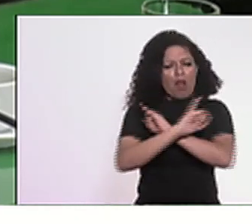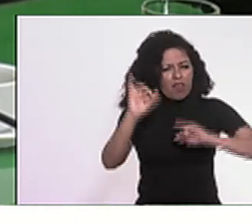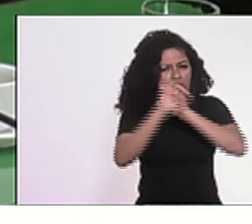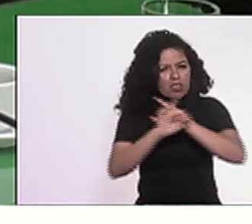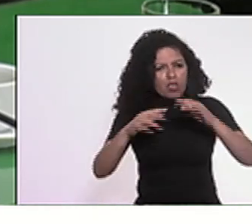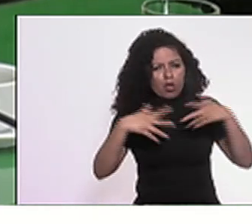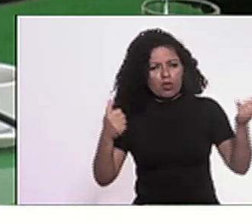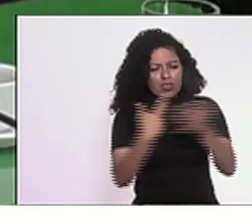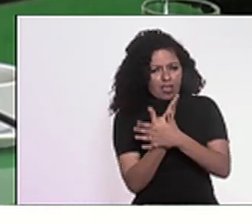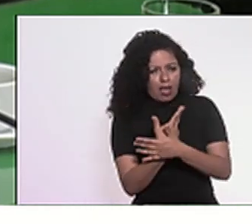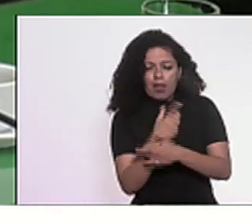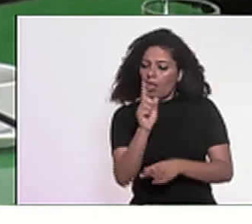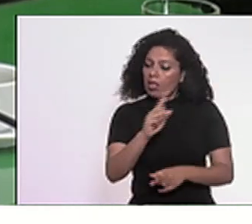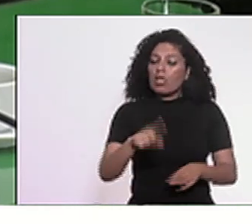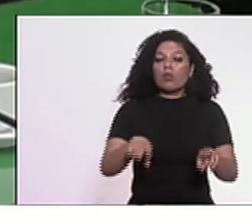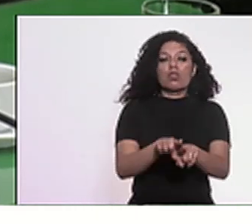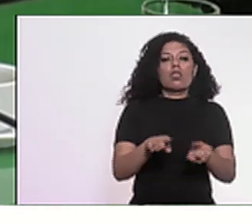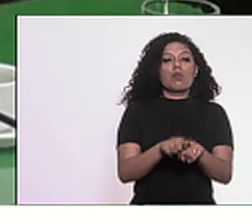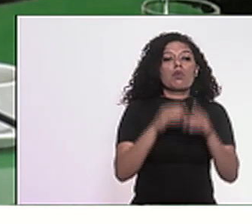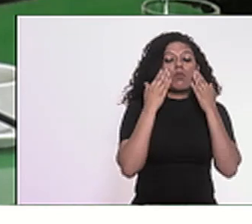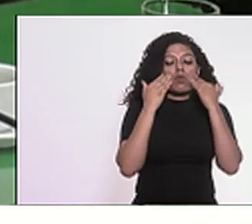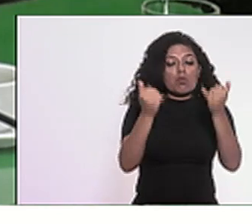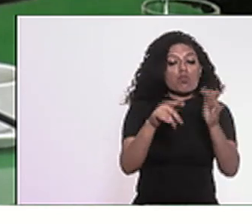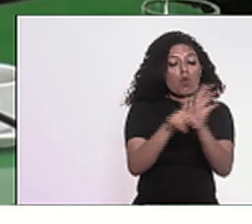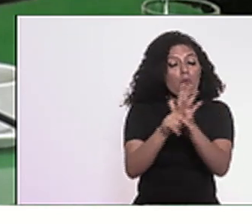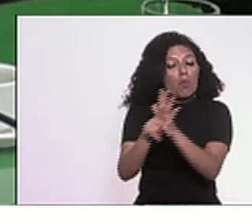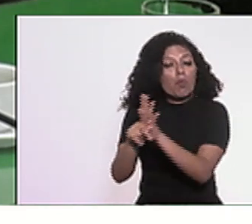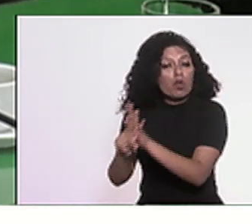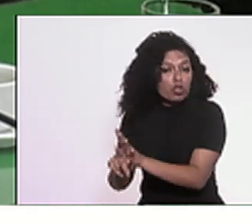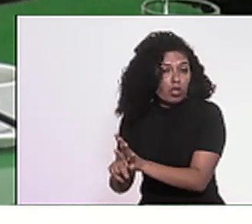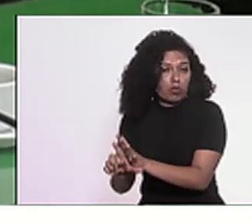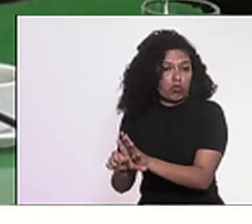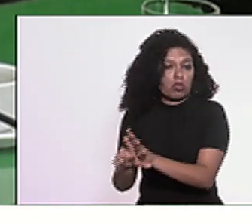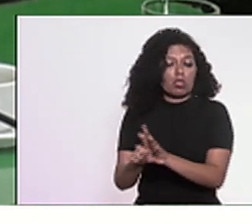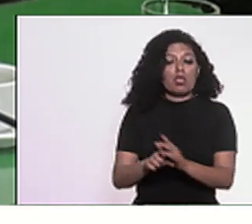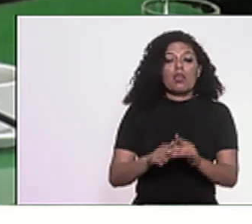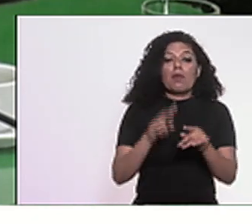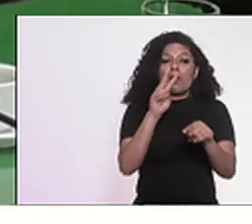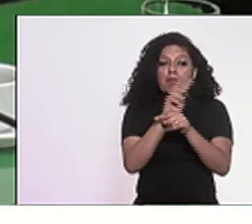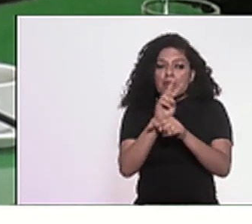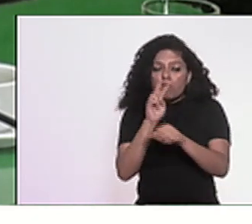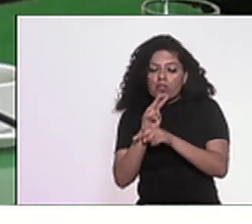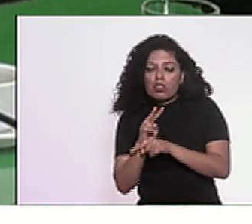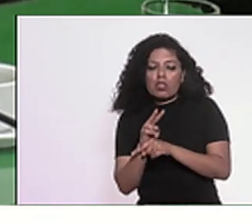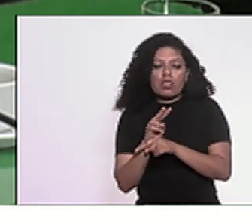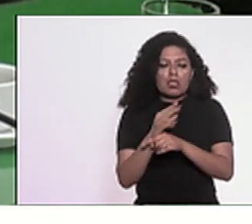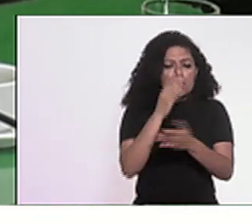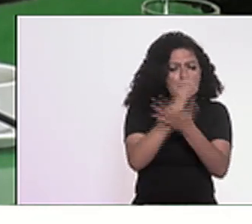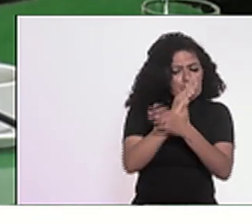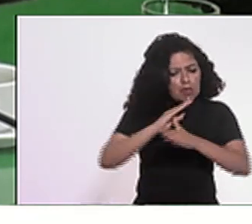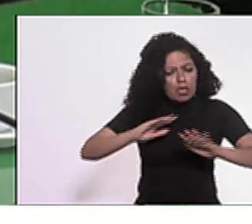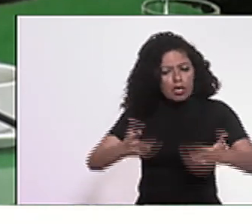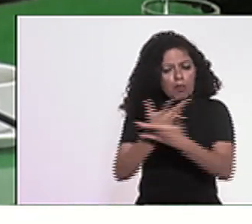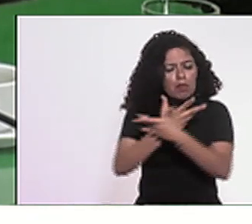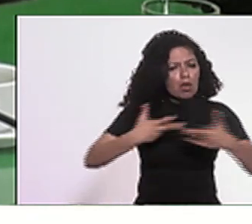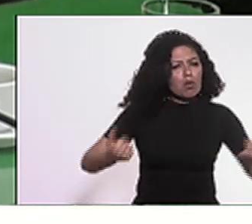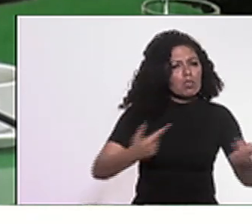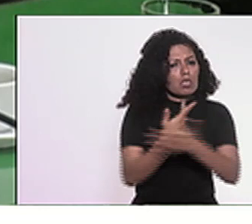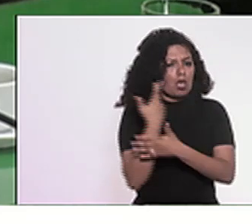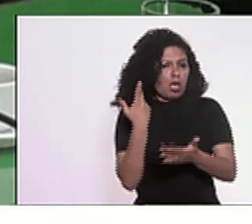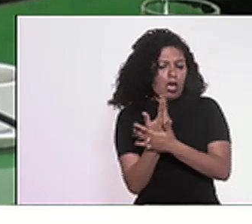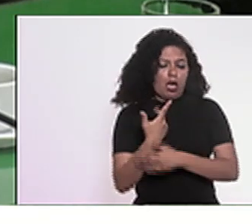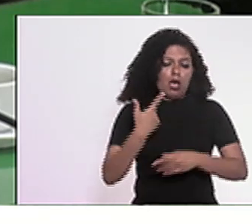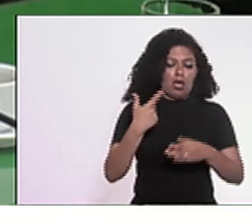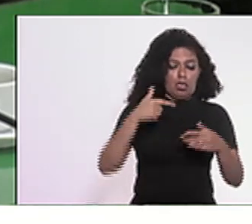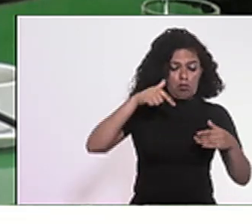denúncia. Trata-se de um ambiente de projetos para identificação, prevenção e repressão destes tipos de prática, tanto no